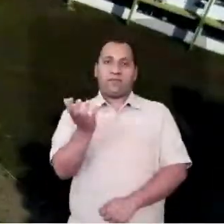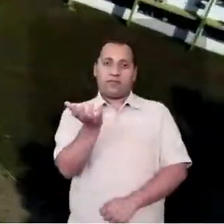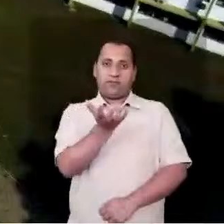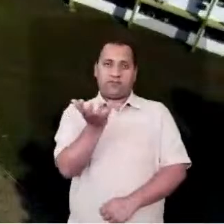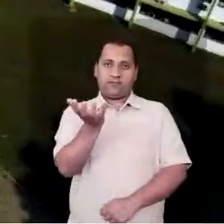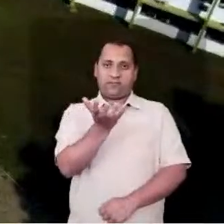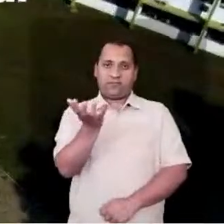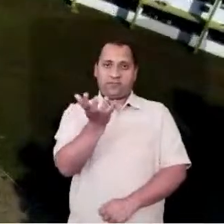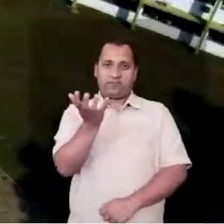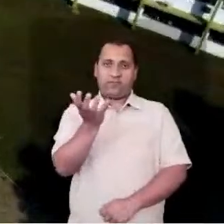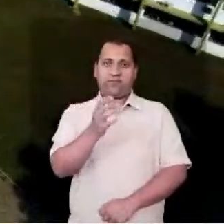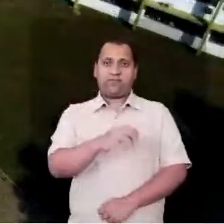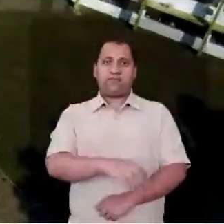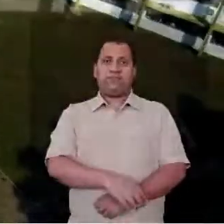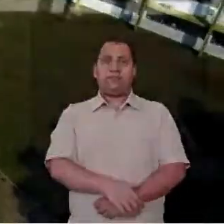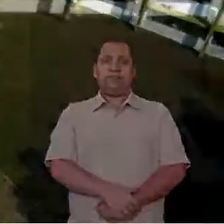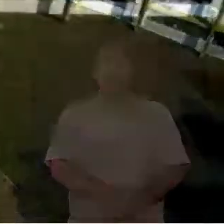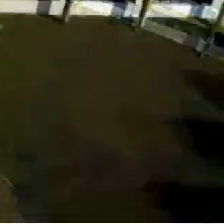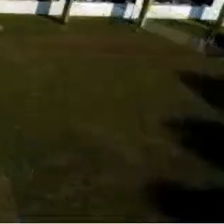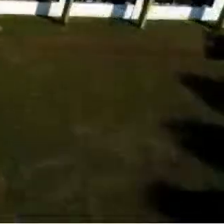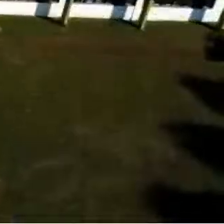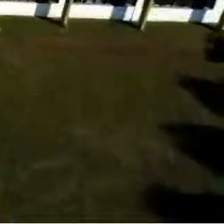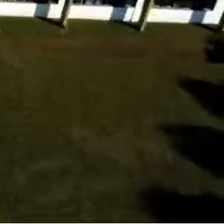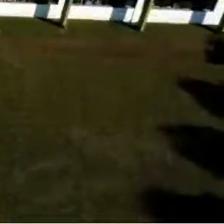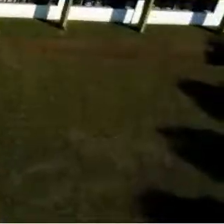Caçapava do Sul.